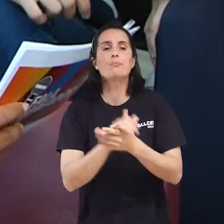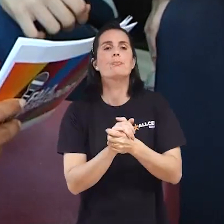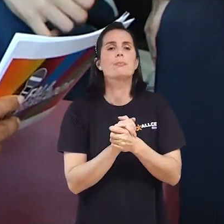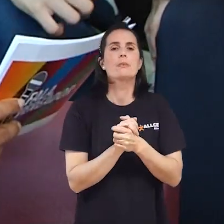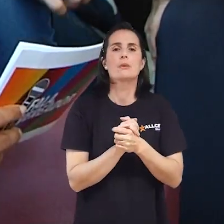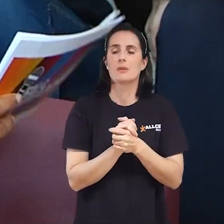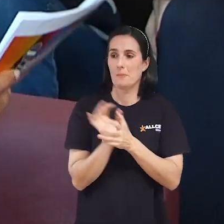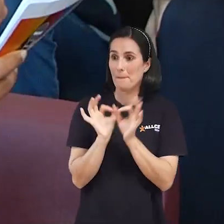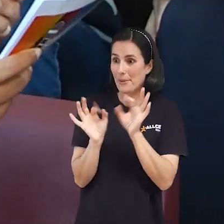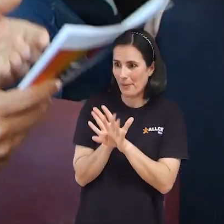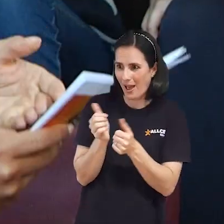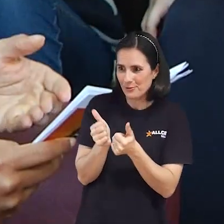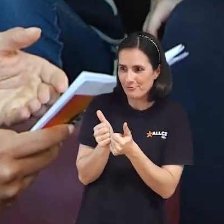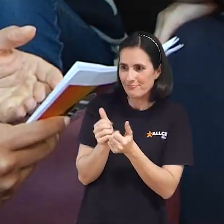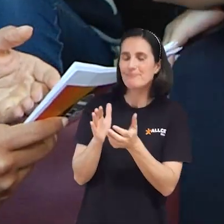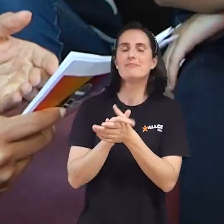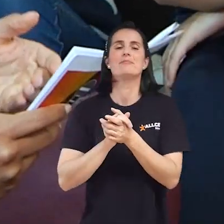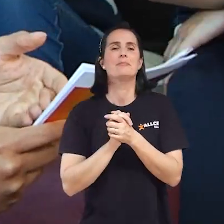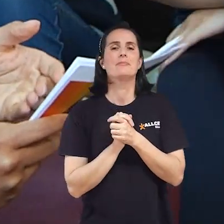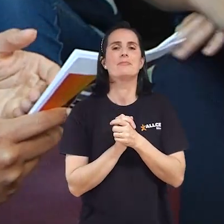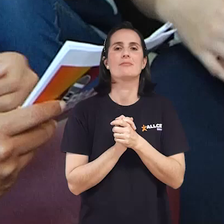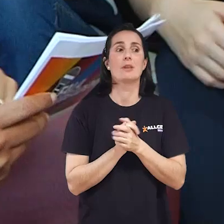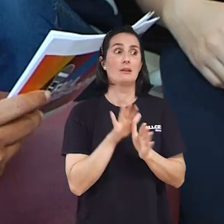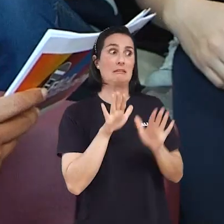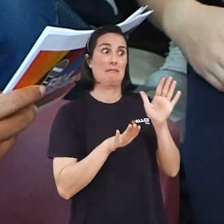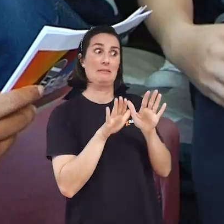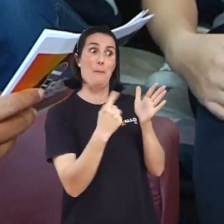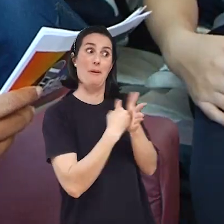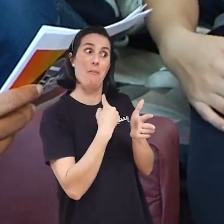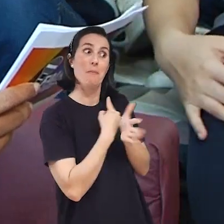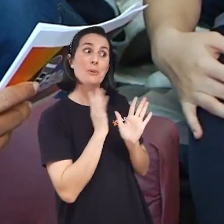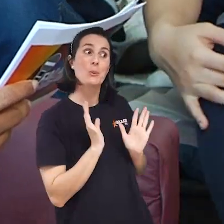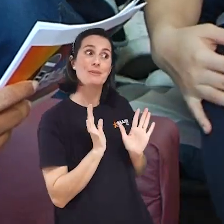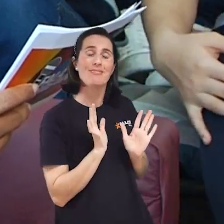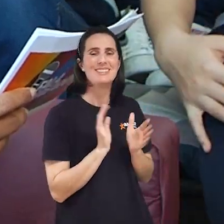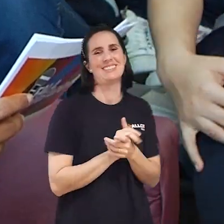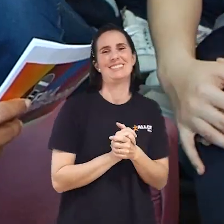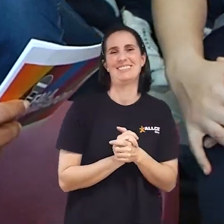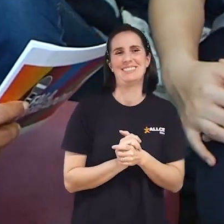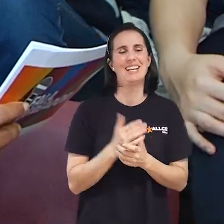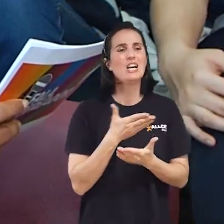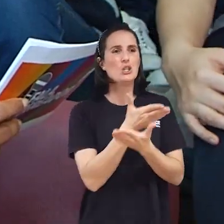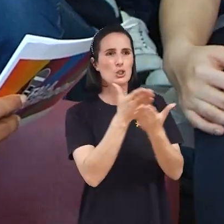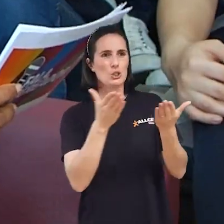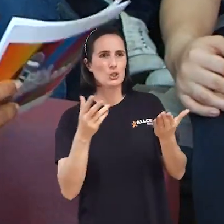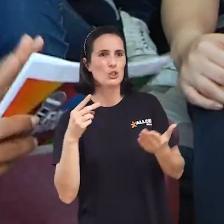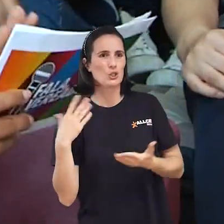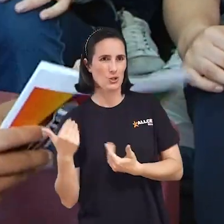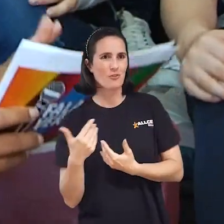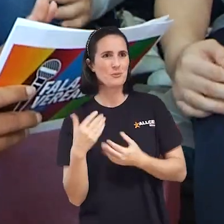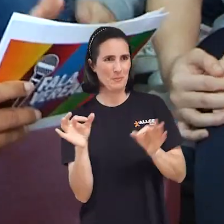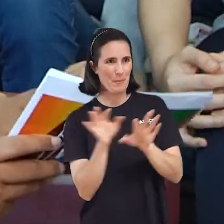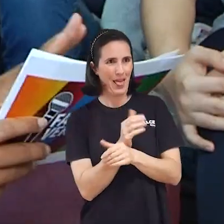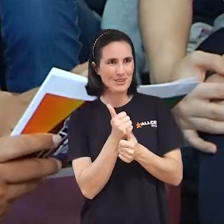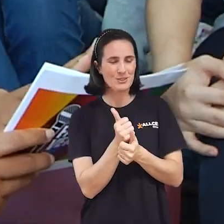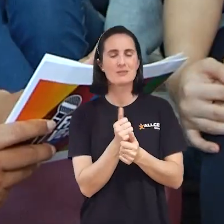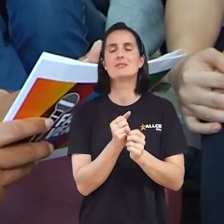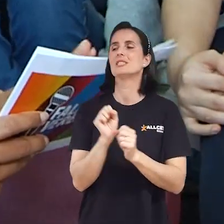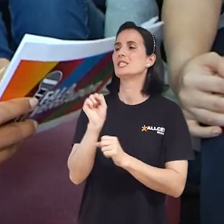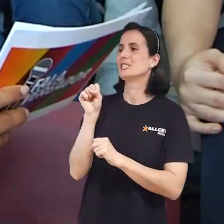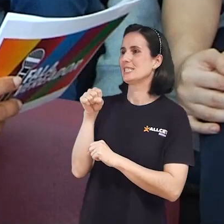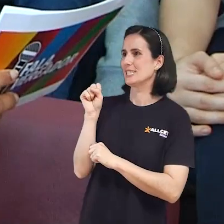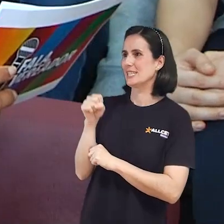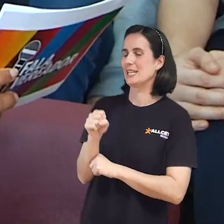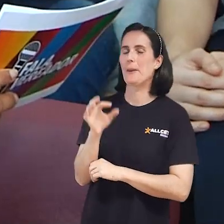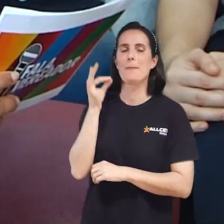algumas questões do que o vereador Jair Pedro pensa. E desta forma, nós vamos realizar um bate-bola com o